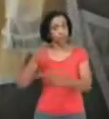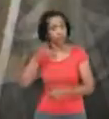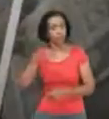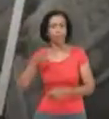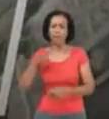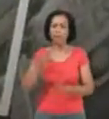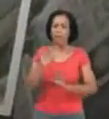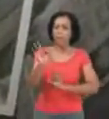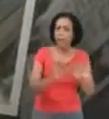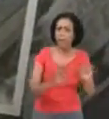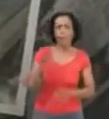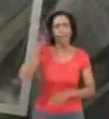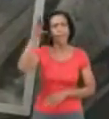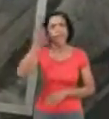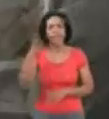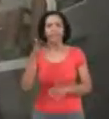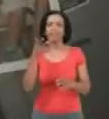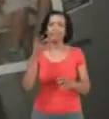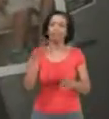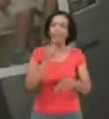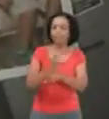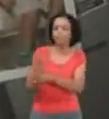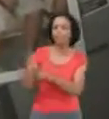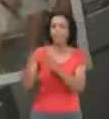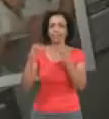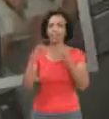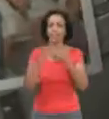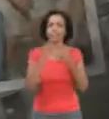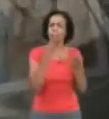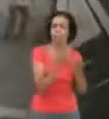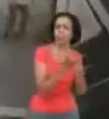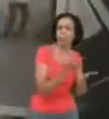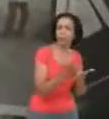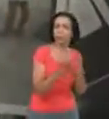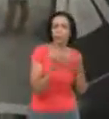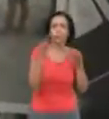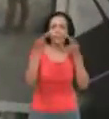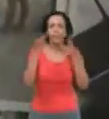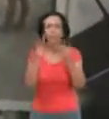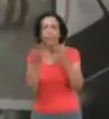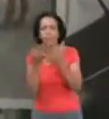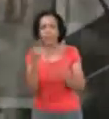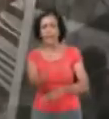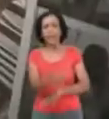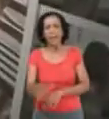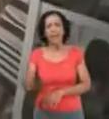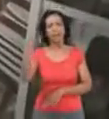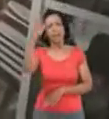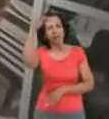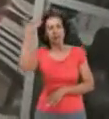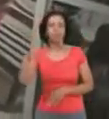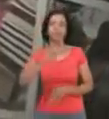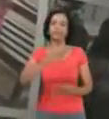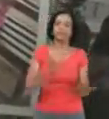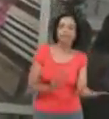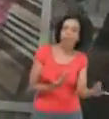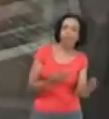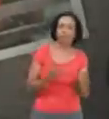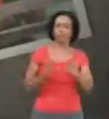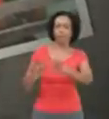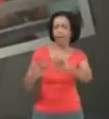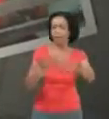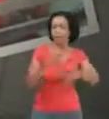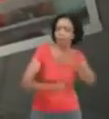tem que preparar sermão, tem que cuidar da igreja, visitar as famílias, fazer estudo, trabalho com crianças, com os adultos, com os